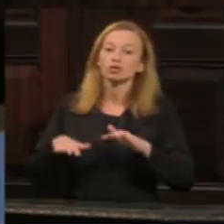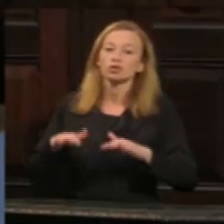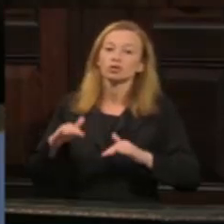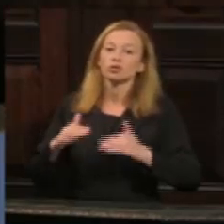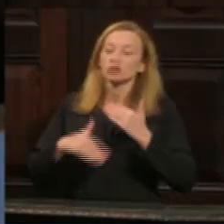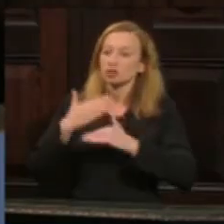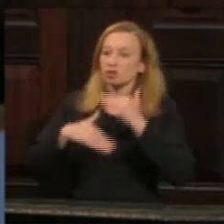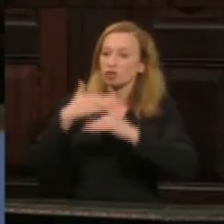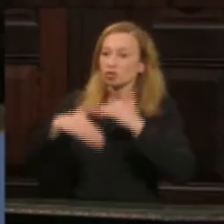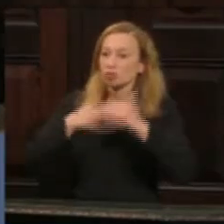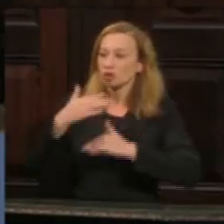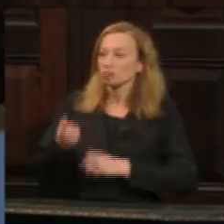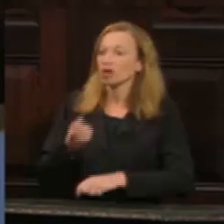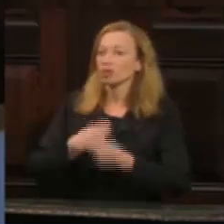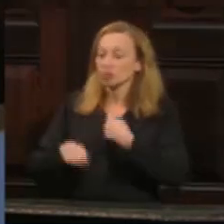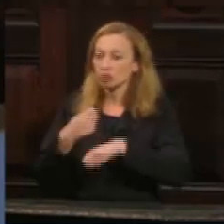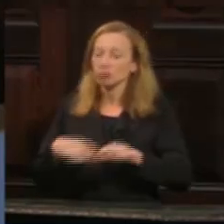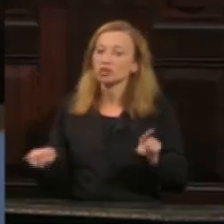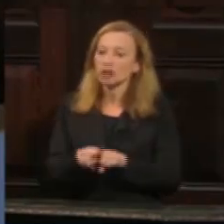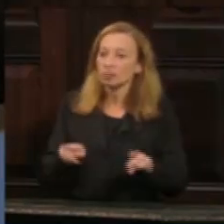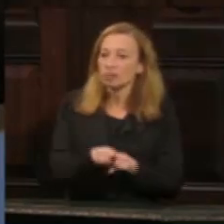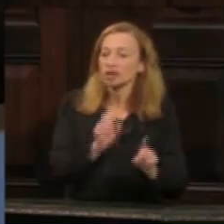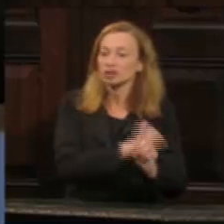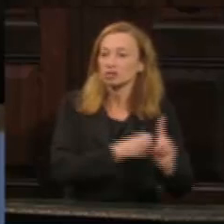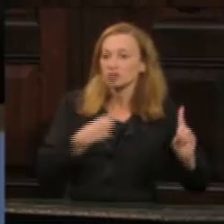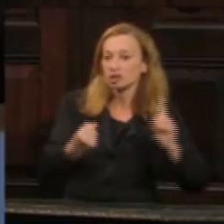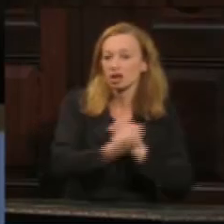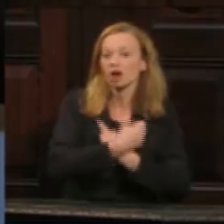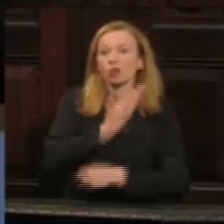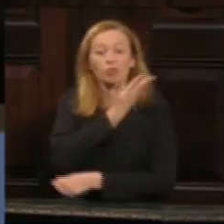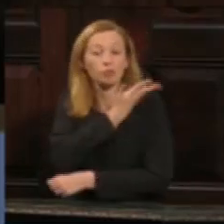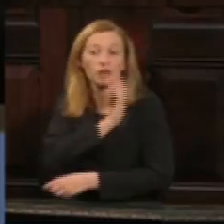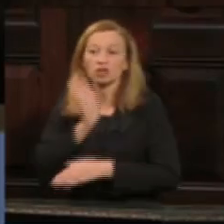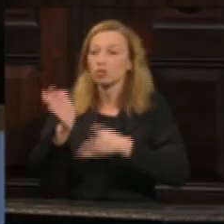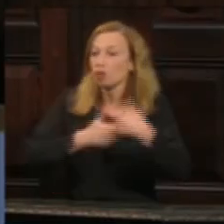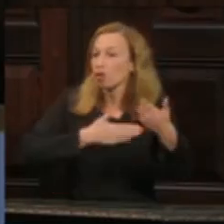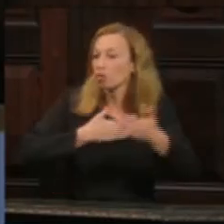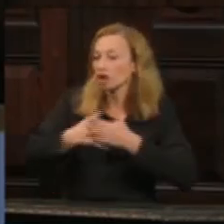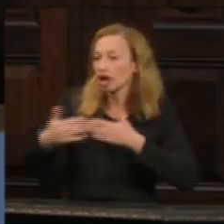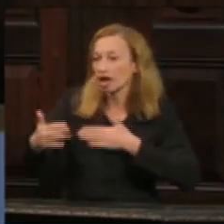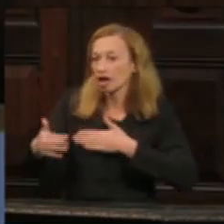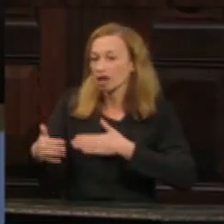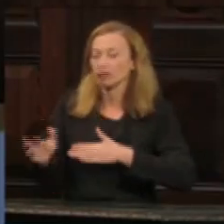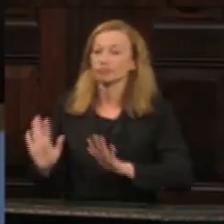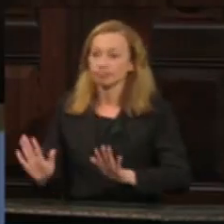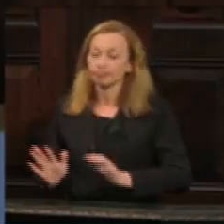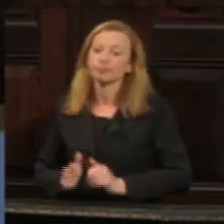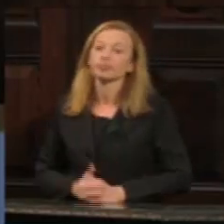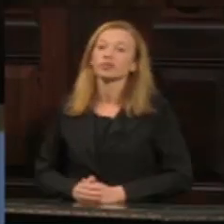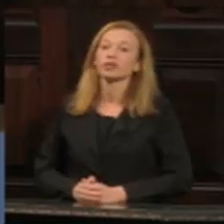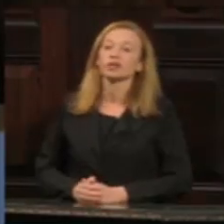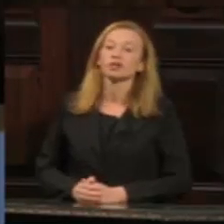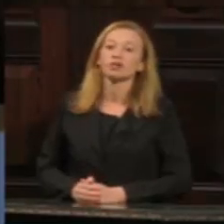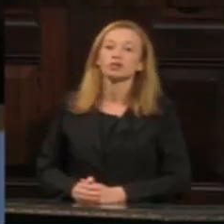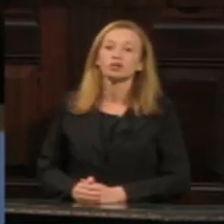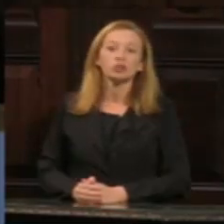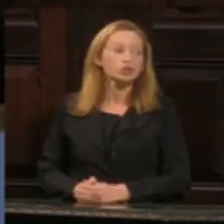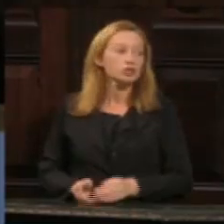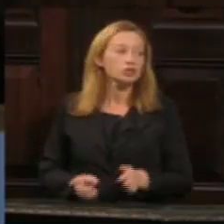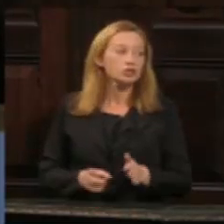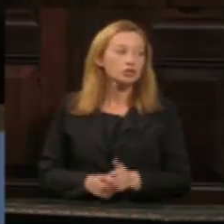econômico e social contra preconceitos de qualquer espécie, pela redução